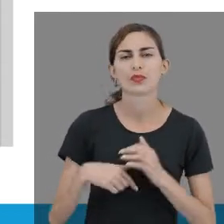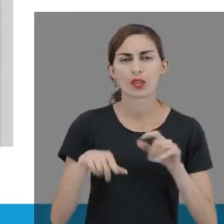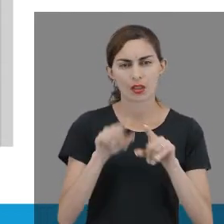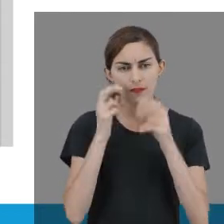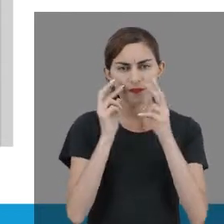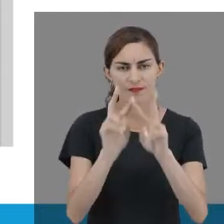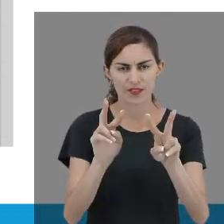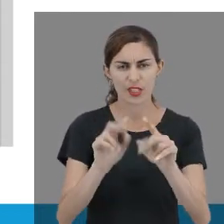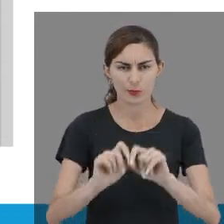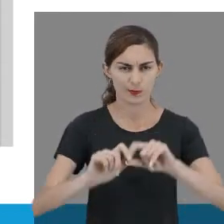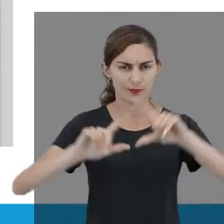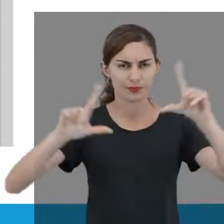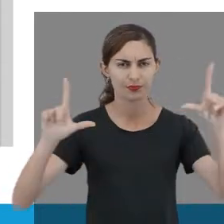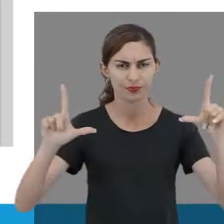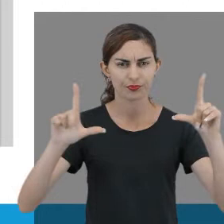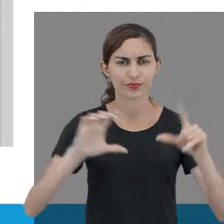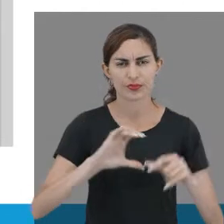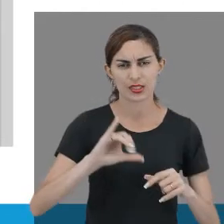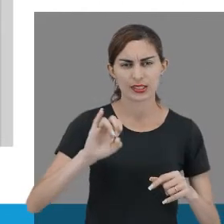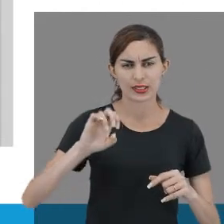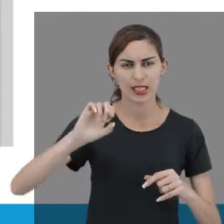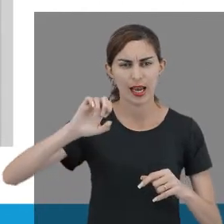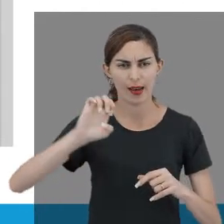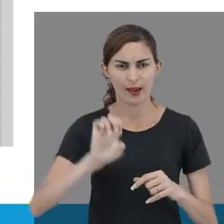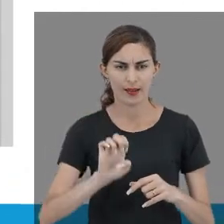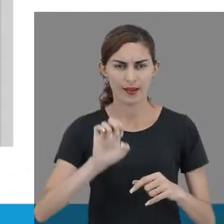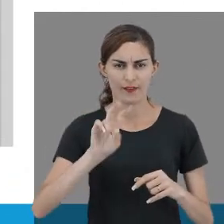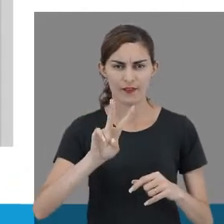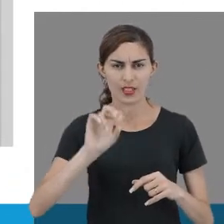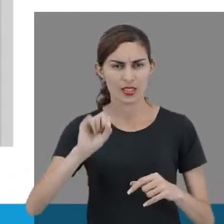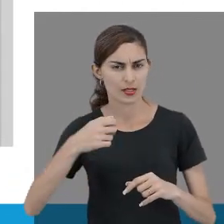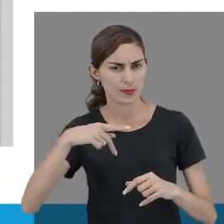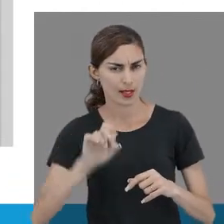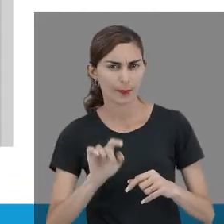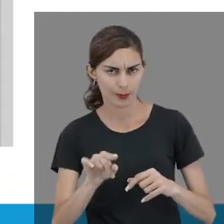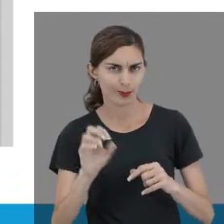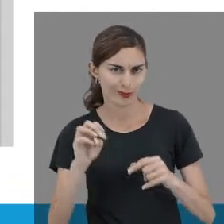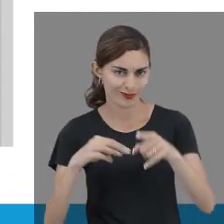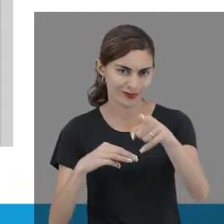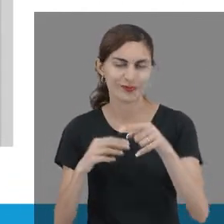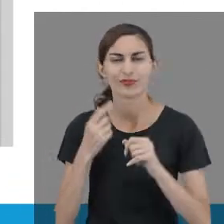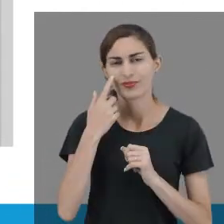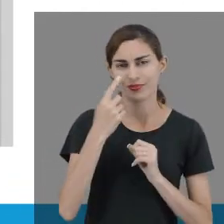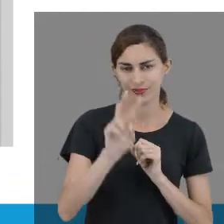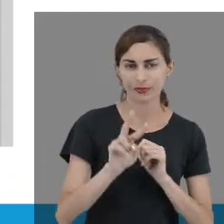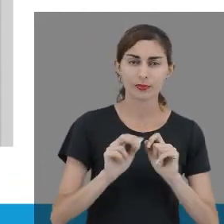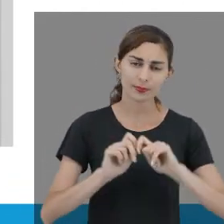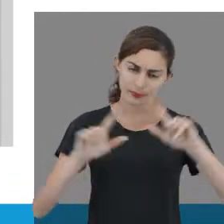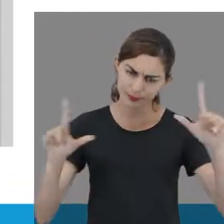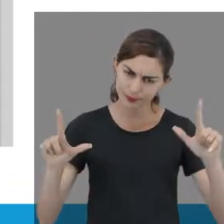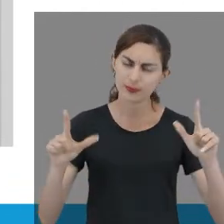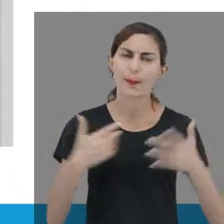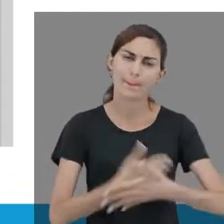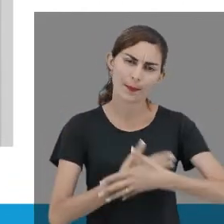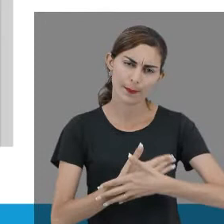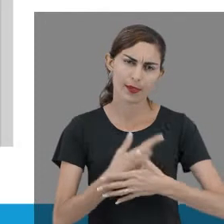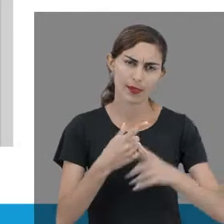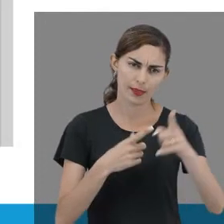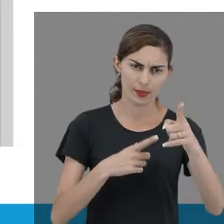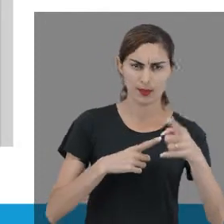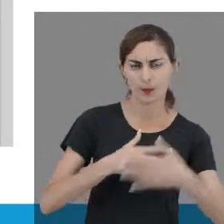www.cievespe.com. Então, como vocês estão vendo aí na figura, ele tem um link, né, que você notifica a mãe ou